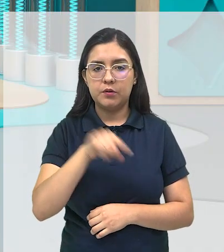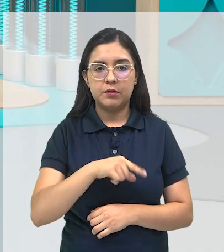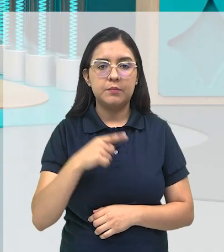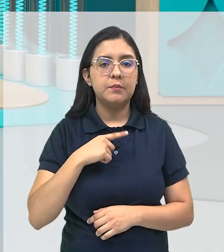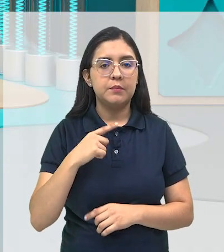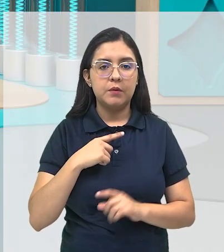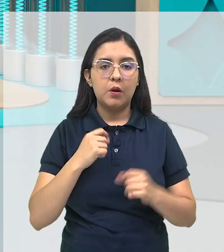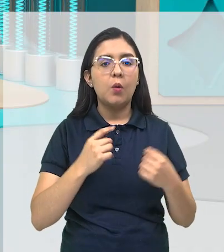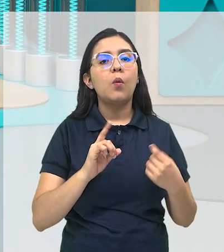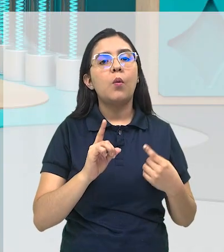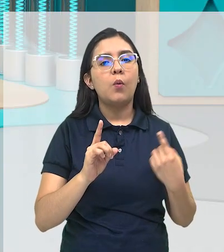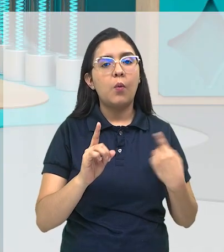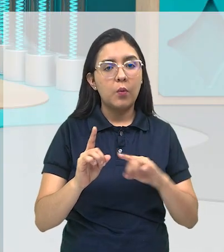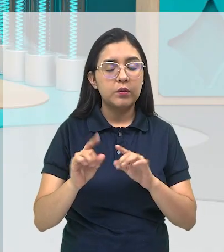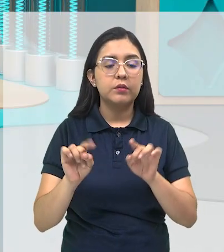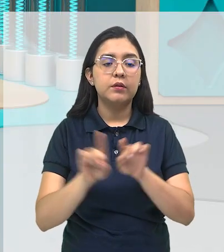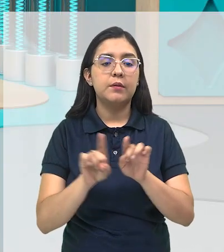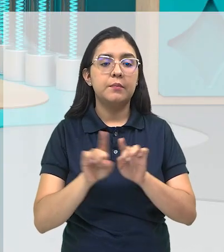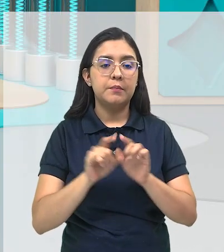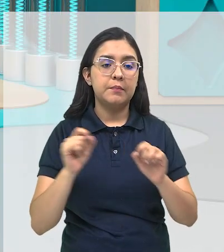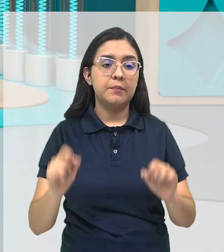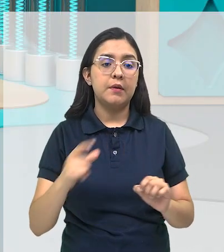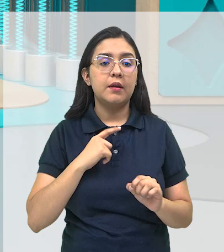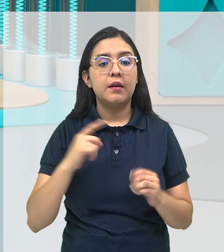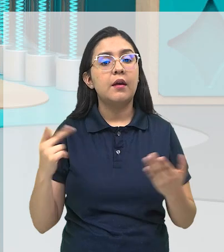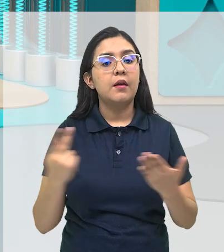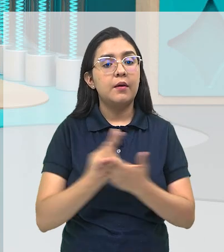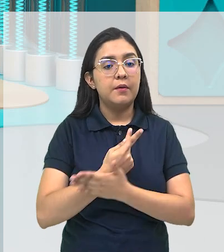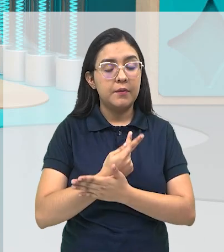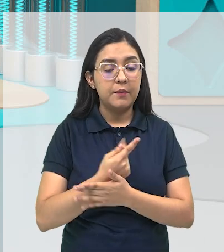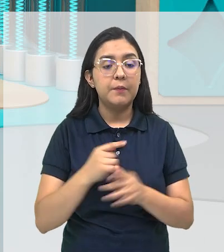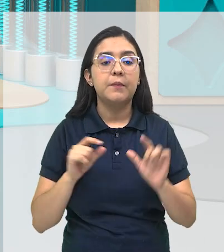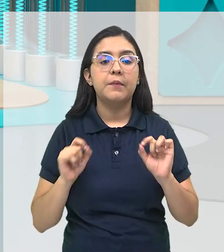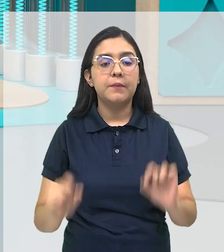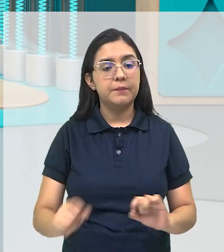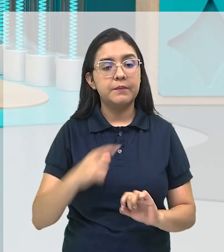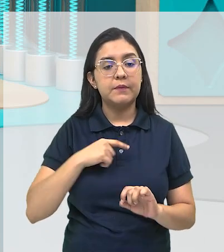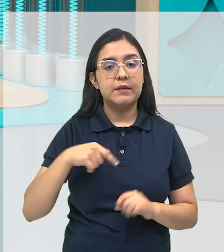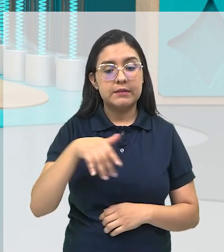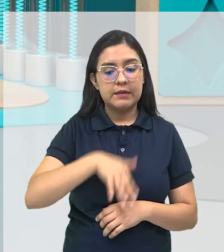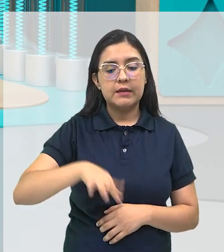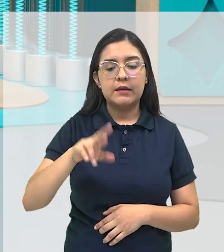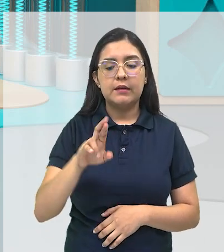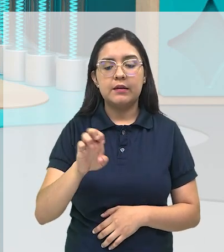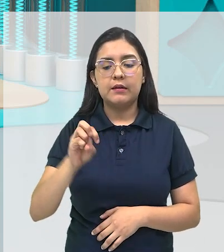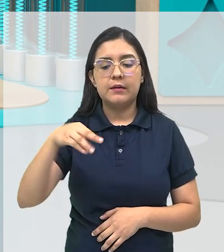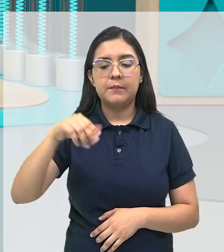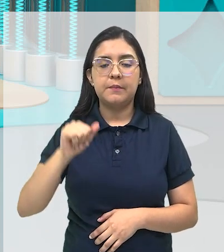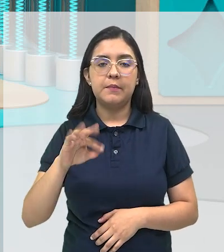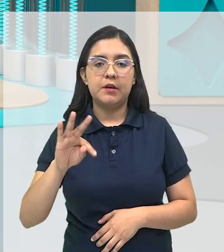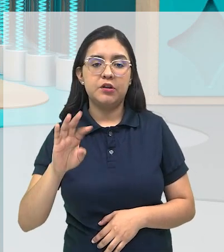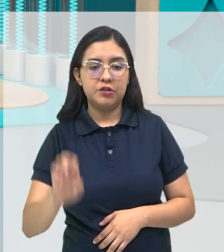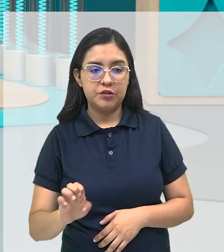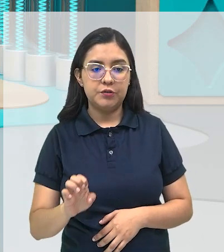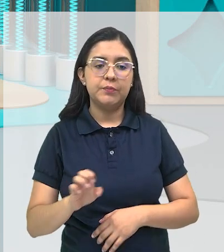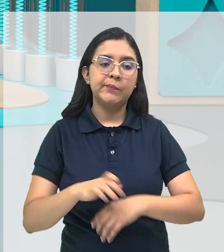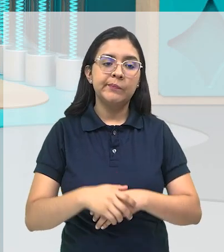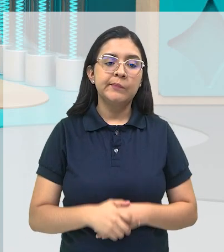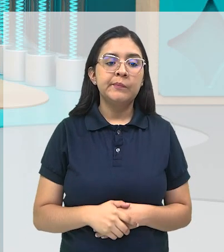um adversário. E a falta intencional dentro da zona de remate, ela é pênalti, tá